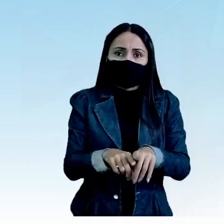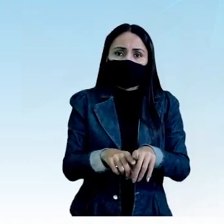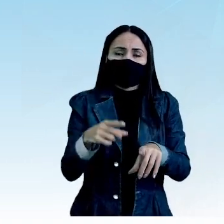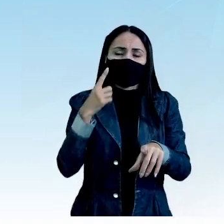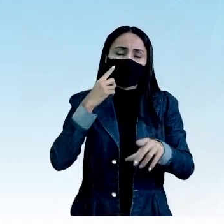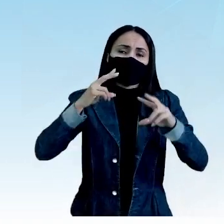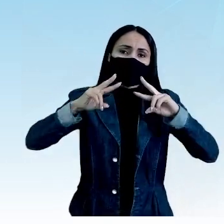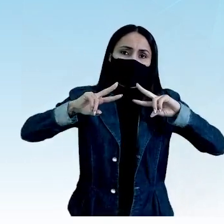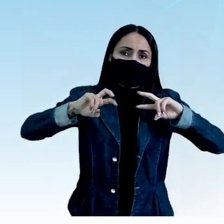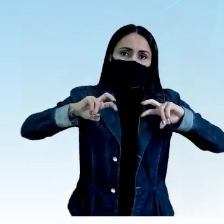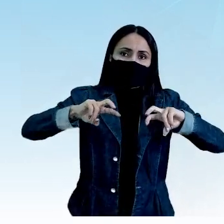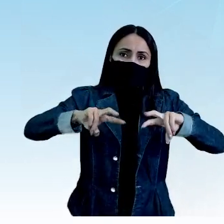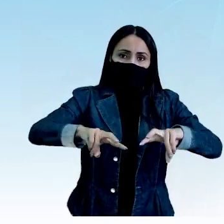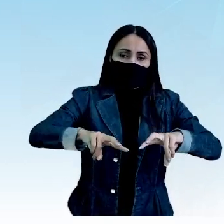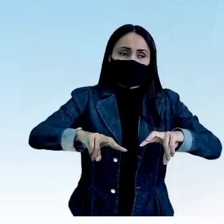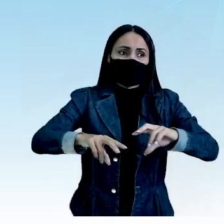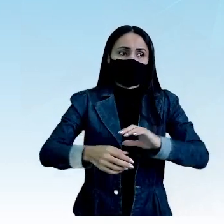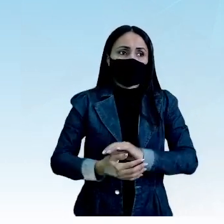investigasse